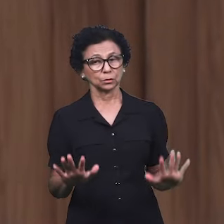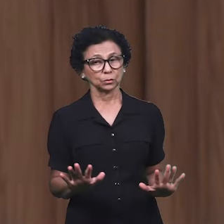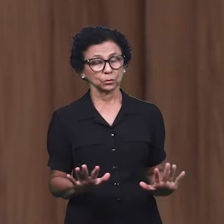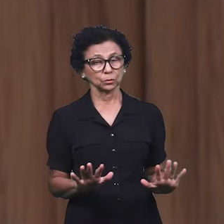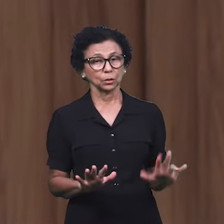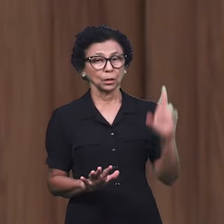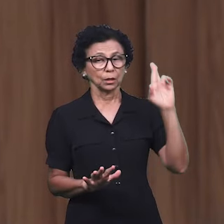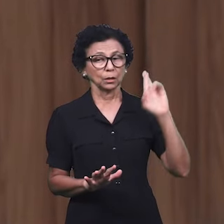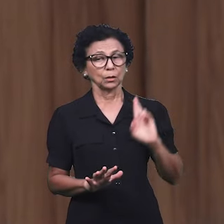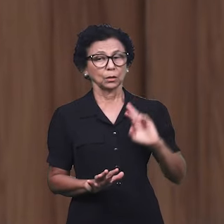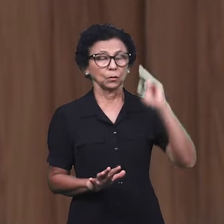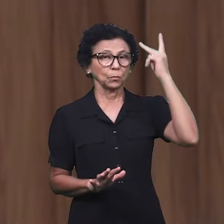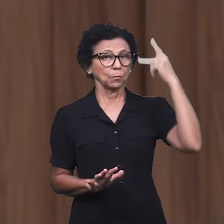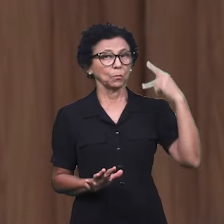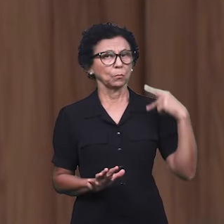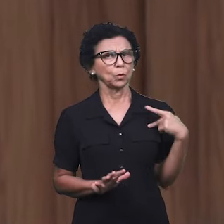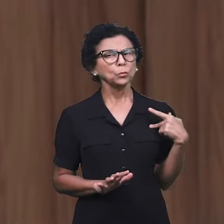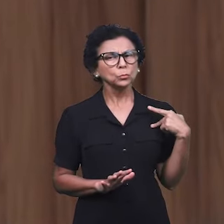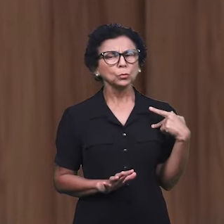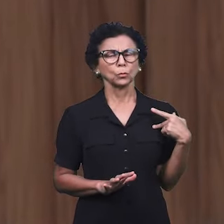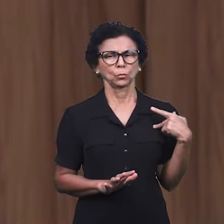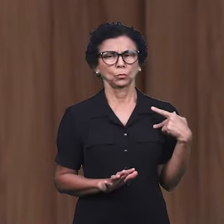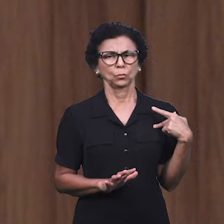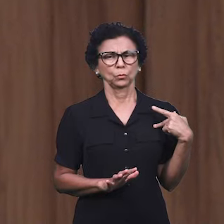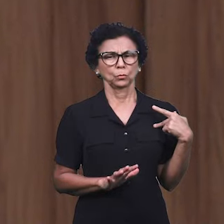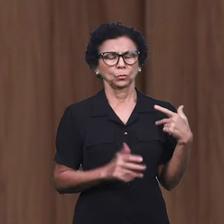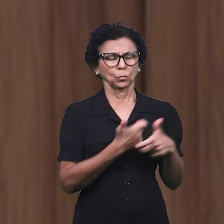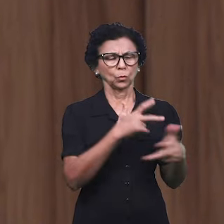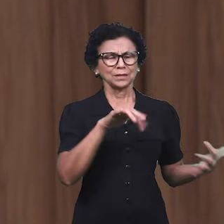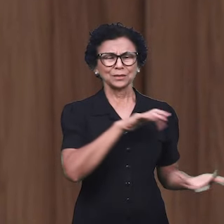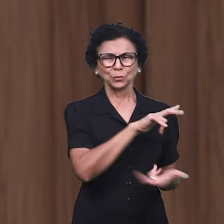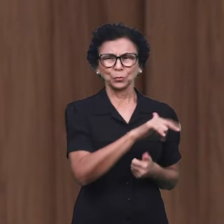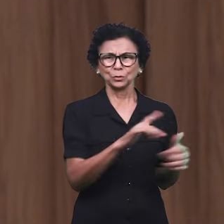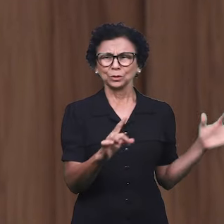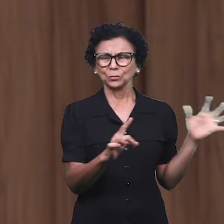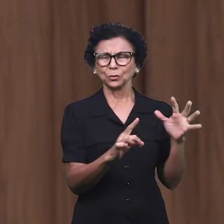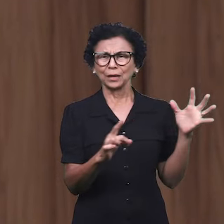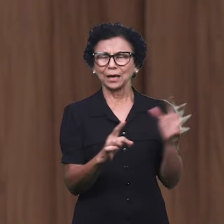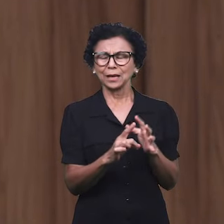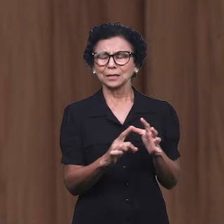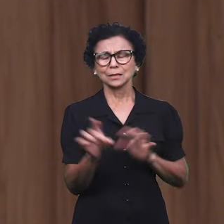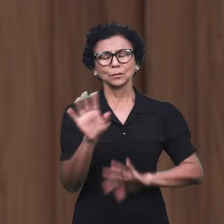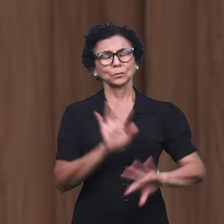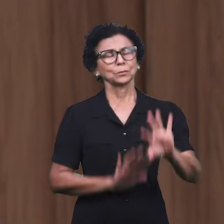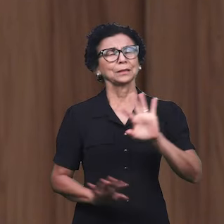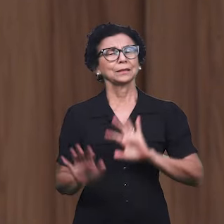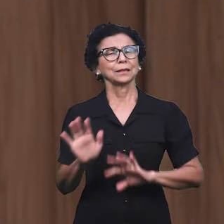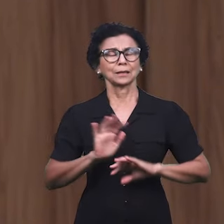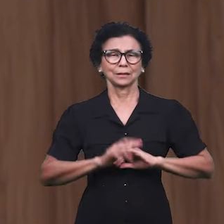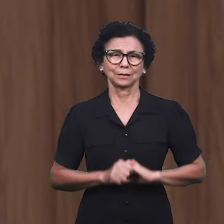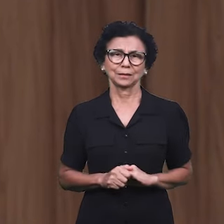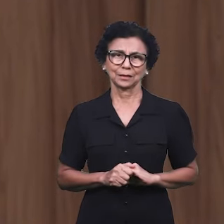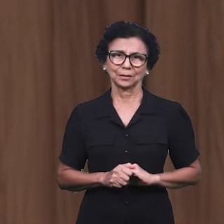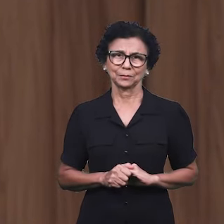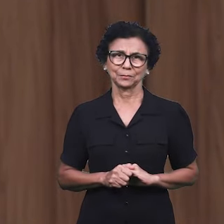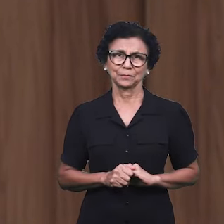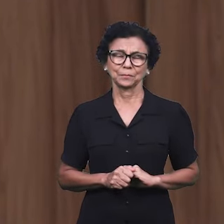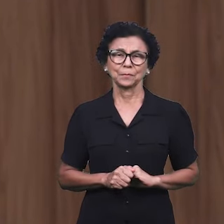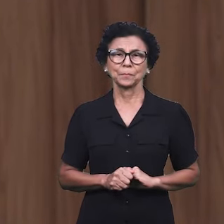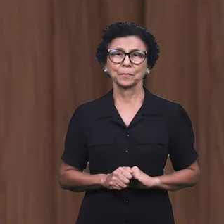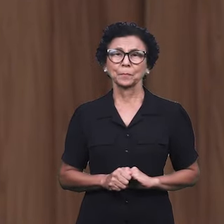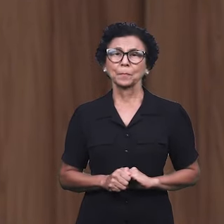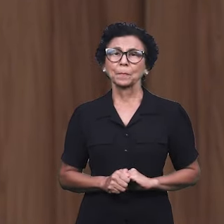os rudimentos do mundo, e não segundo Cristo, quer dizer, e não segundo a unção que vem do